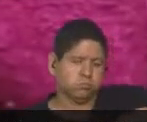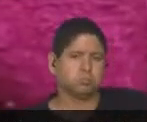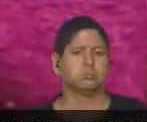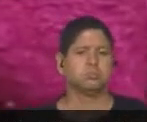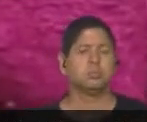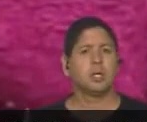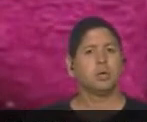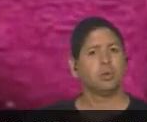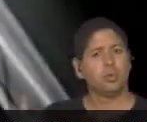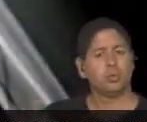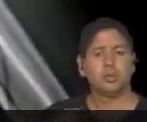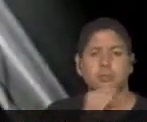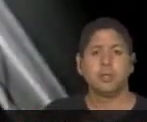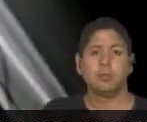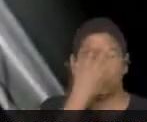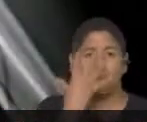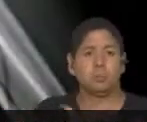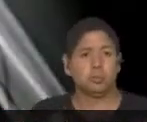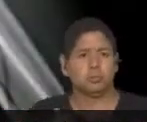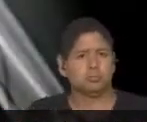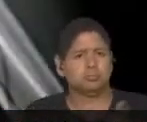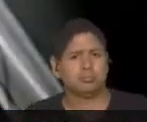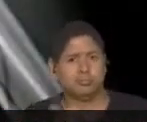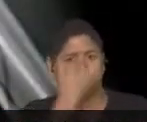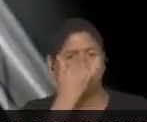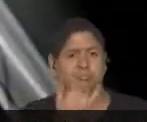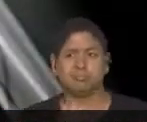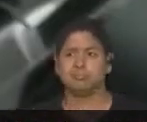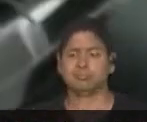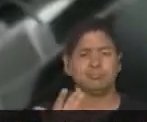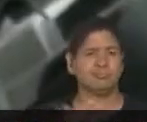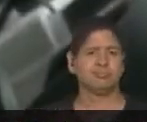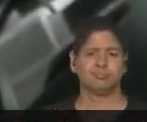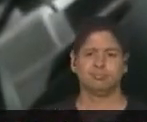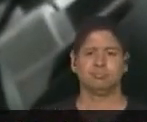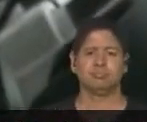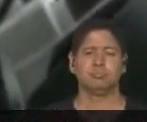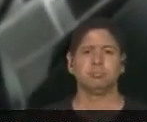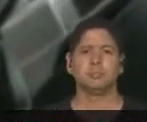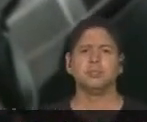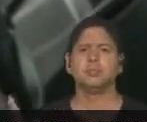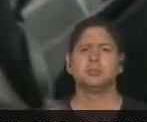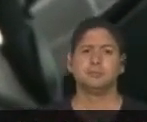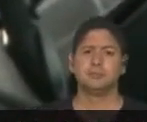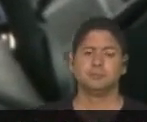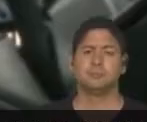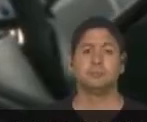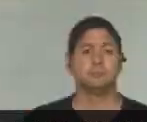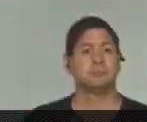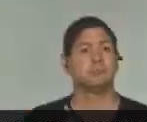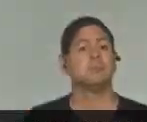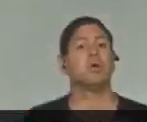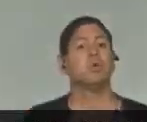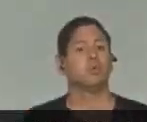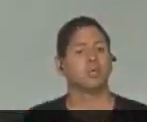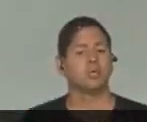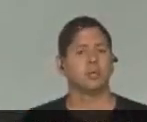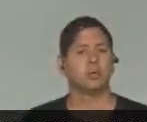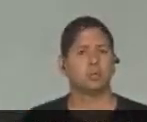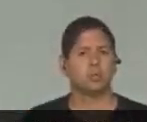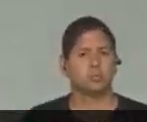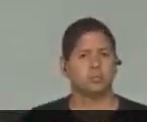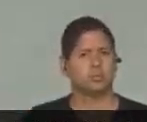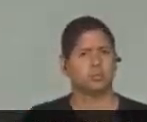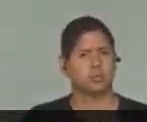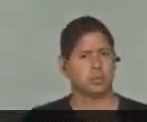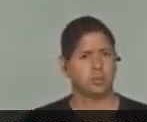muitos trabalhadores que, ao sofrerem acidentes de trabalho, ficam desamparados. O sinal de um balanço que pode ser ainda maior. O Observatório de